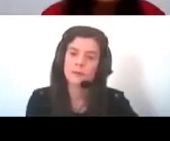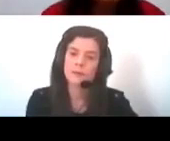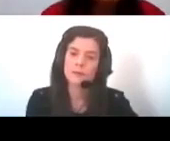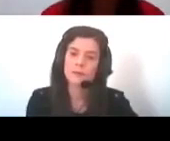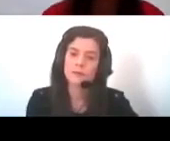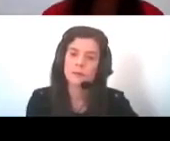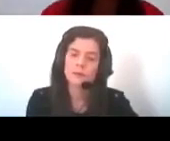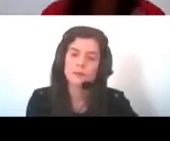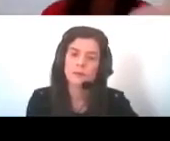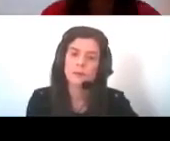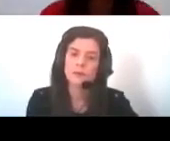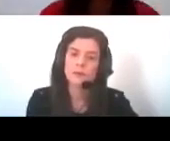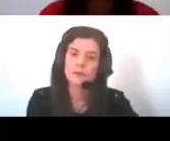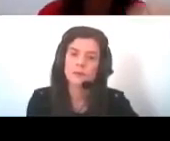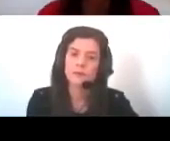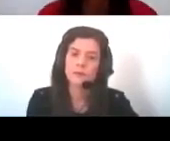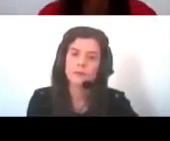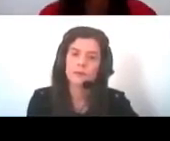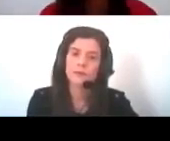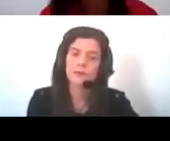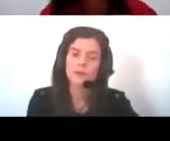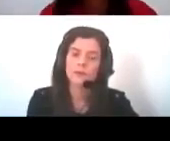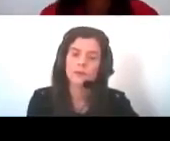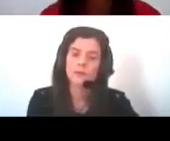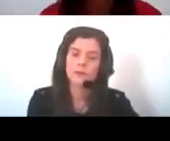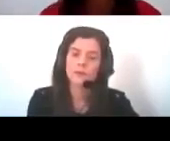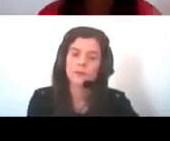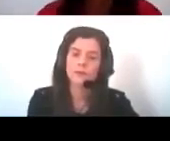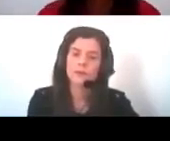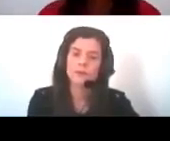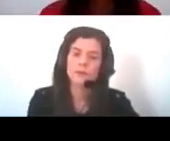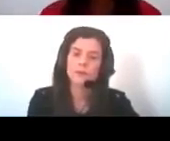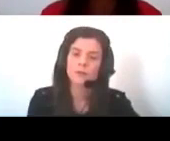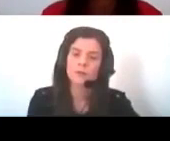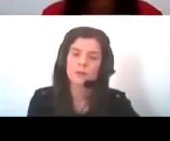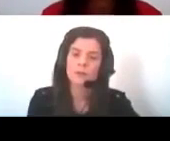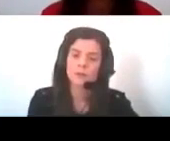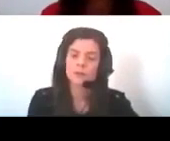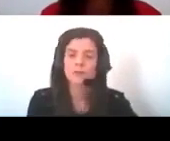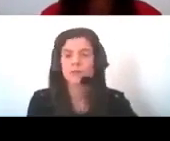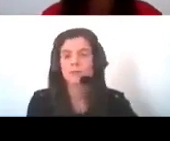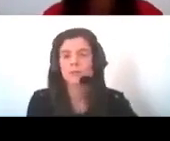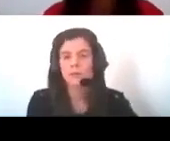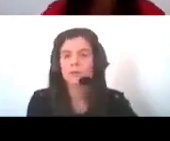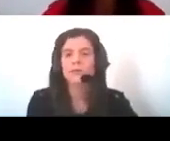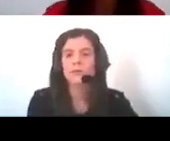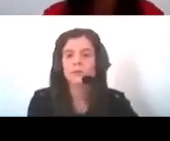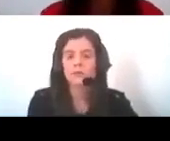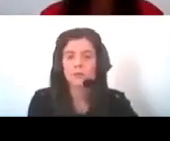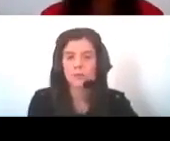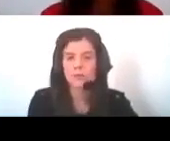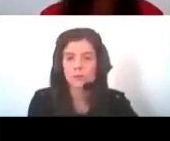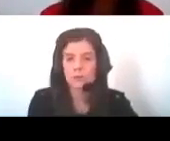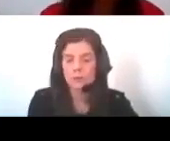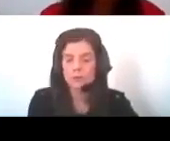substituição de árvores, então uma árvore que está muito grande, atrapalhando fiação, enfim, é feito por essa secretaria. Ela é responsável